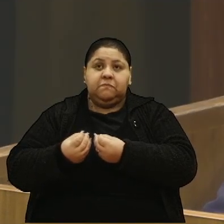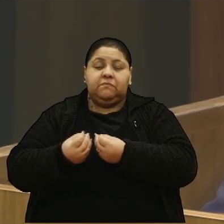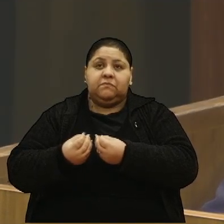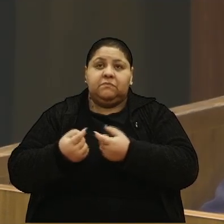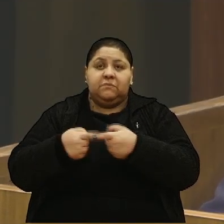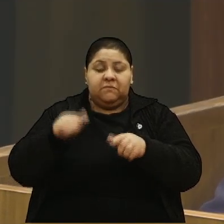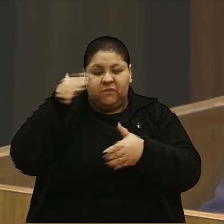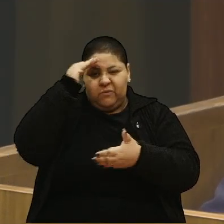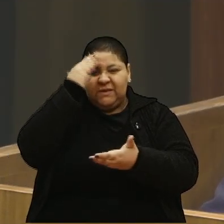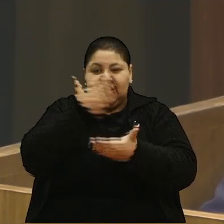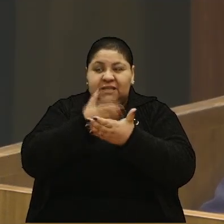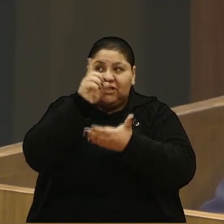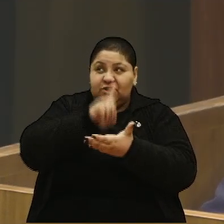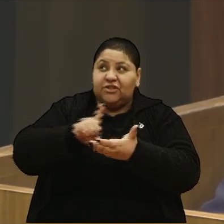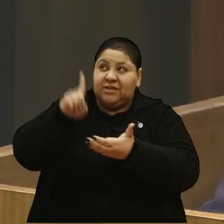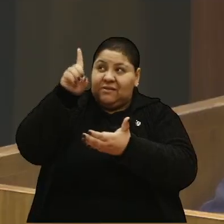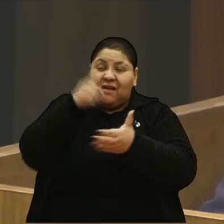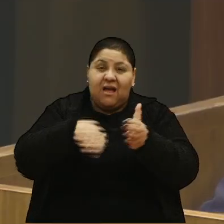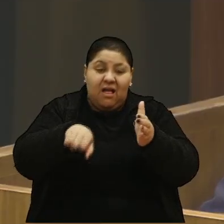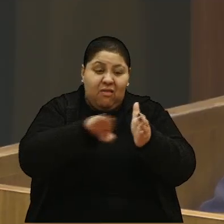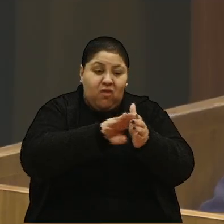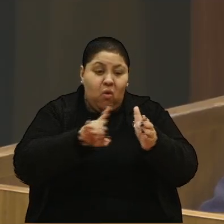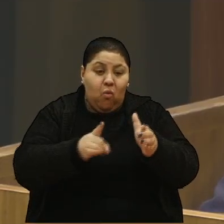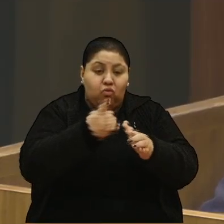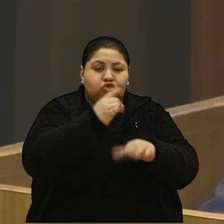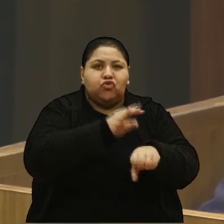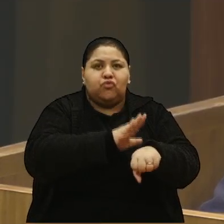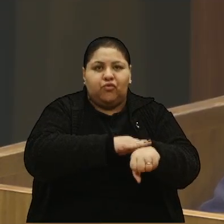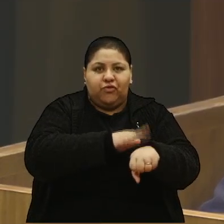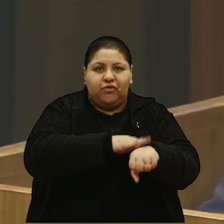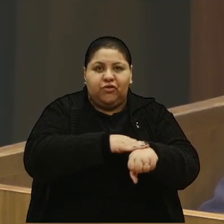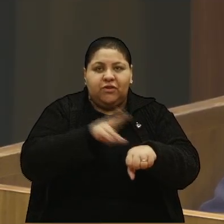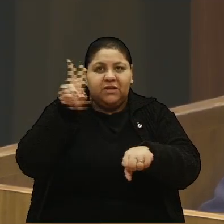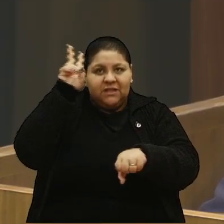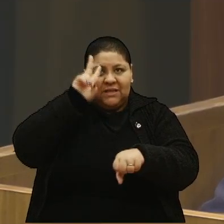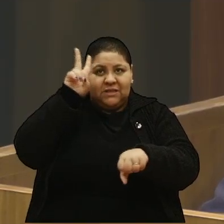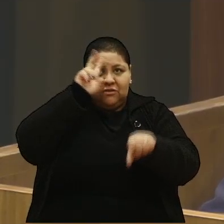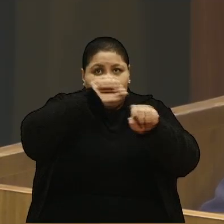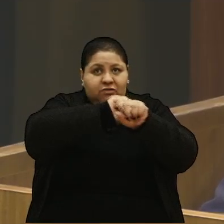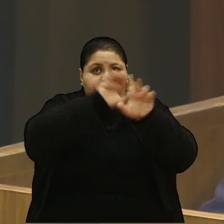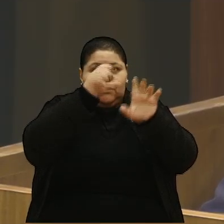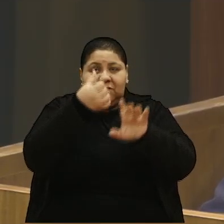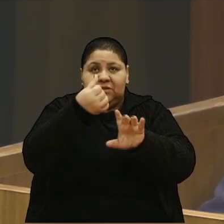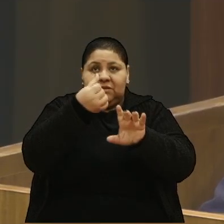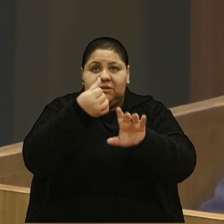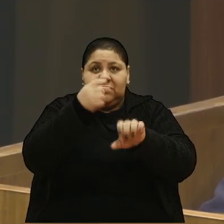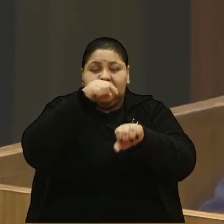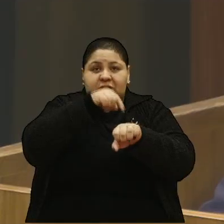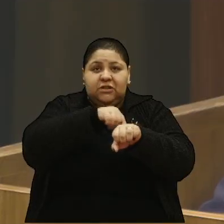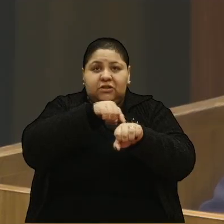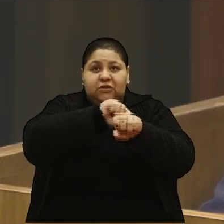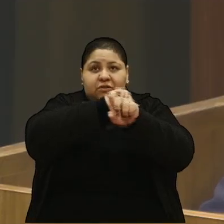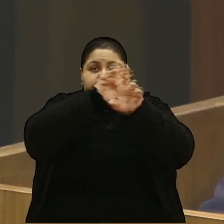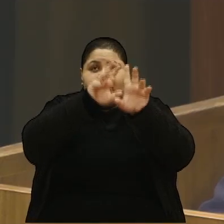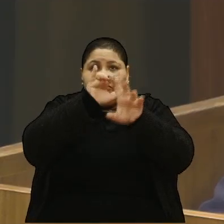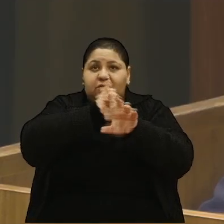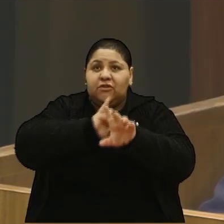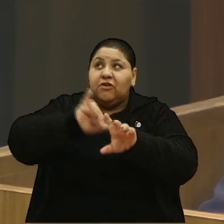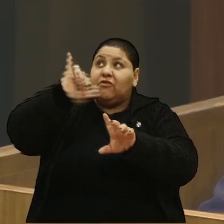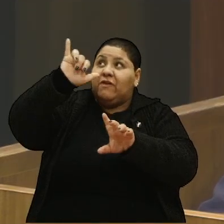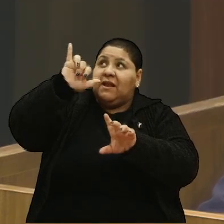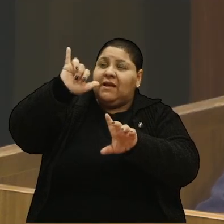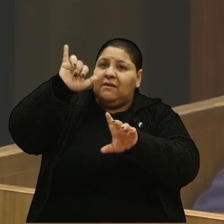mas acreditei em Deus até o último momento. E na segunda de manhã, 6 horas da manhã, saí de casa e eu disse a Deus nas minhas